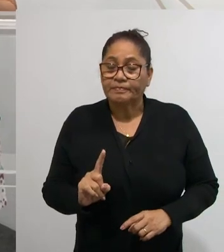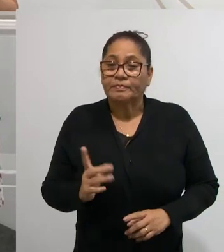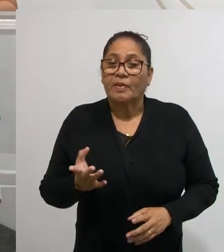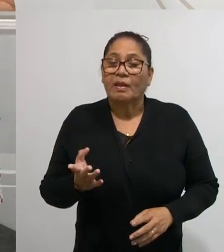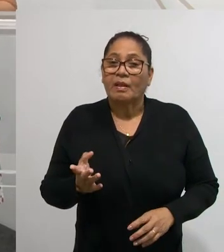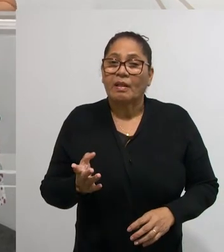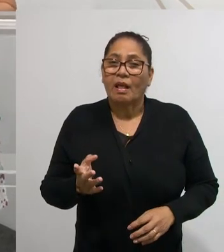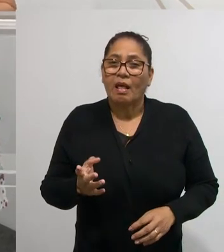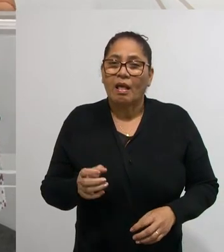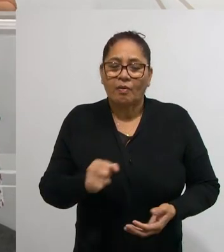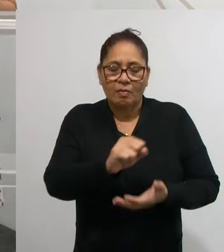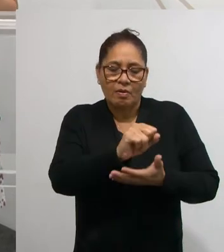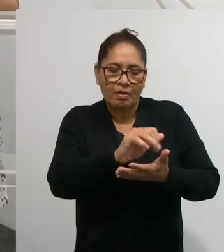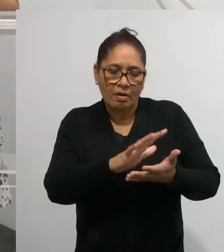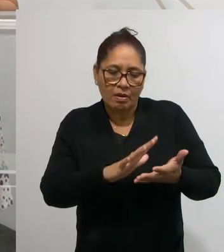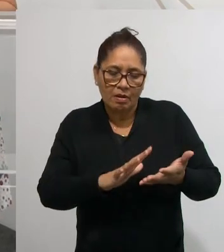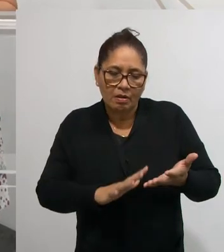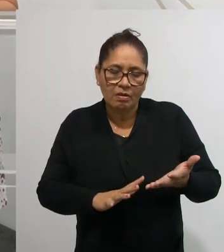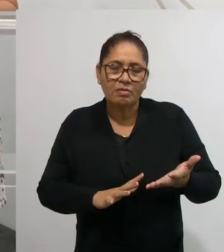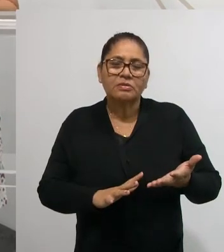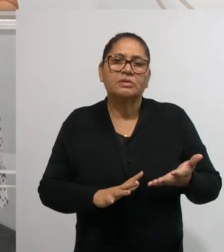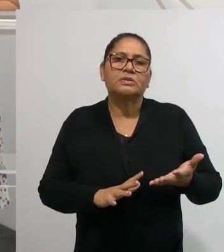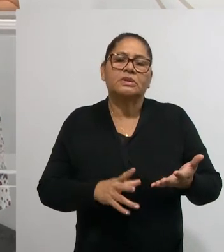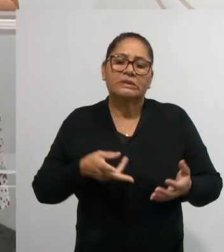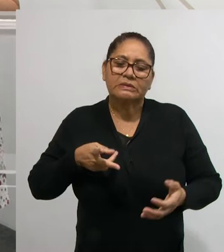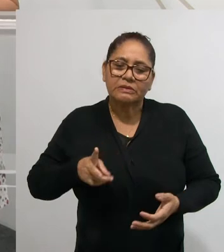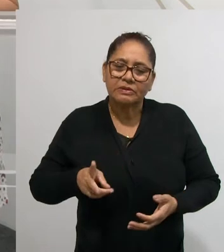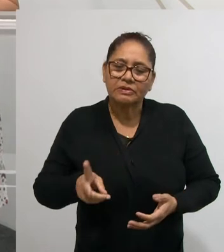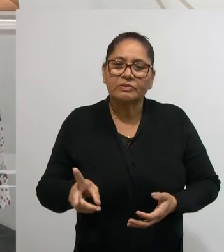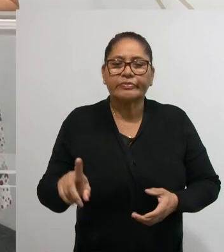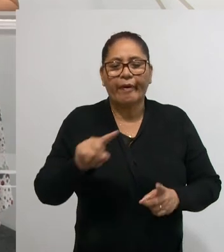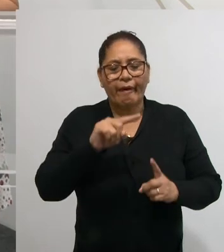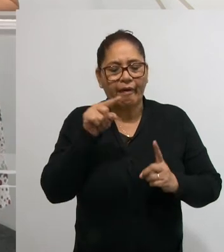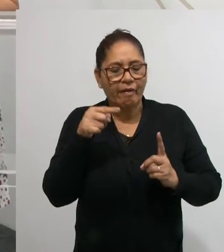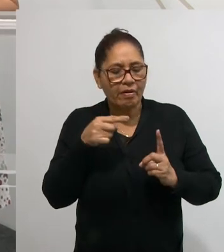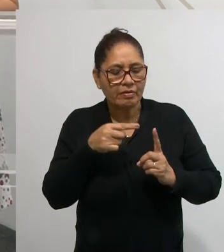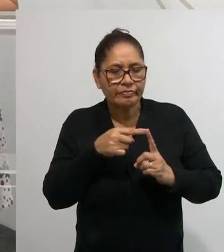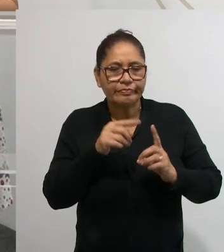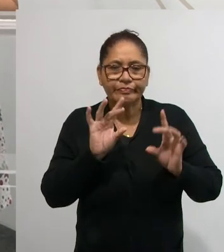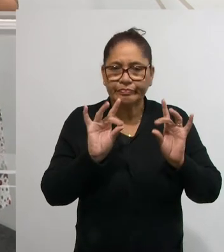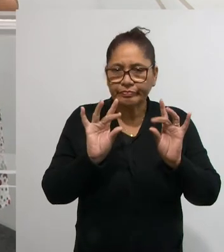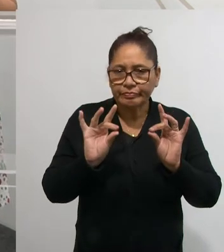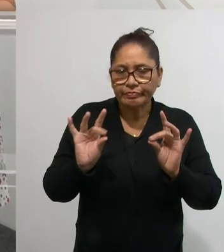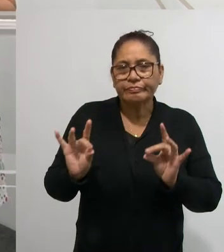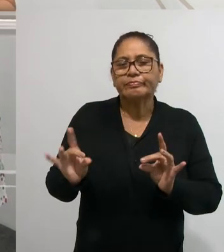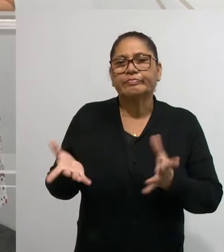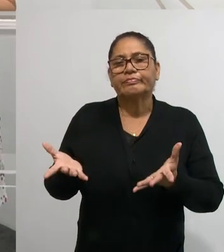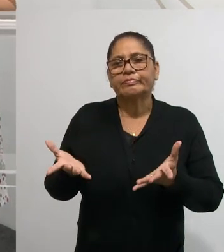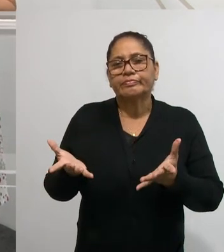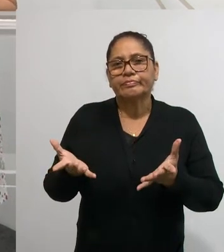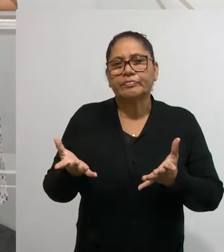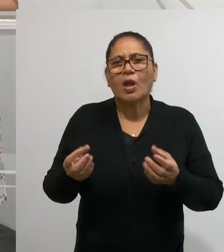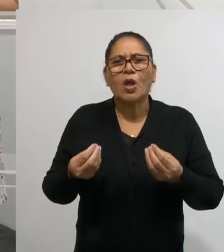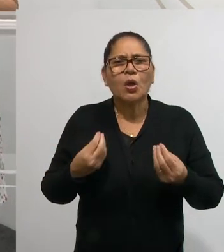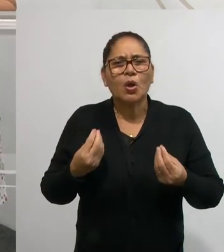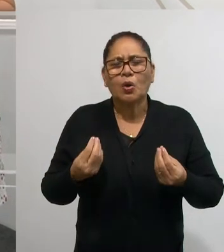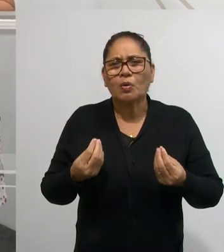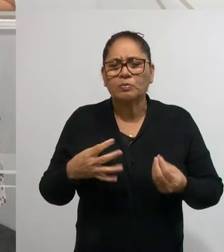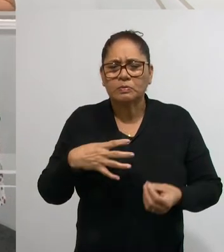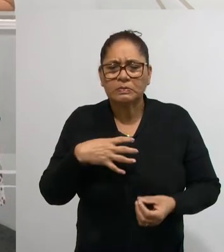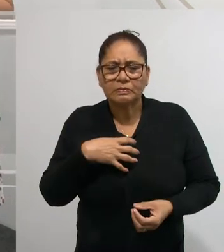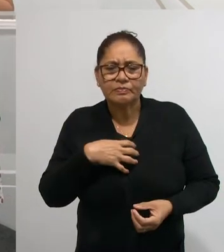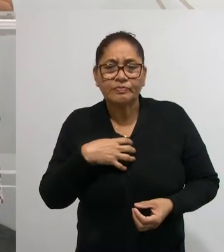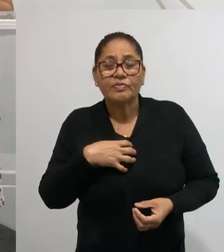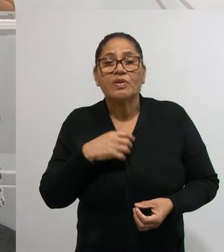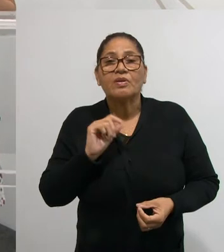gente vai ter algumas atividades que vão dar conta desses objetivos específicos que darão conta no sentido de que